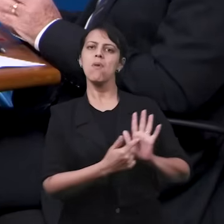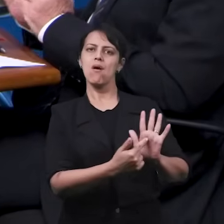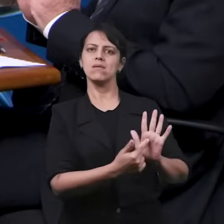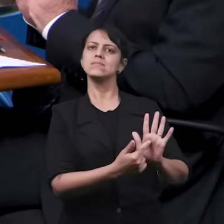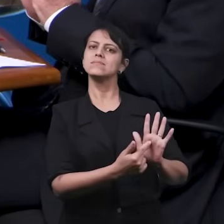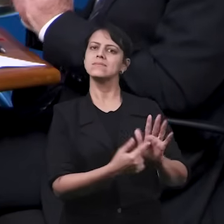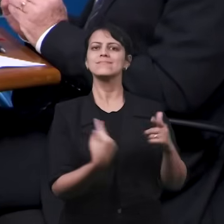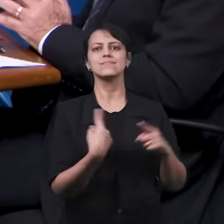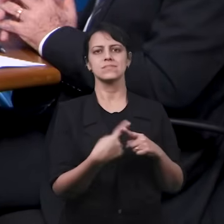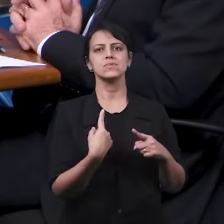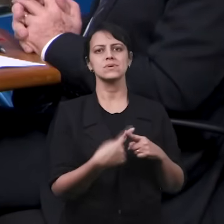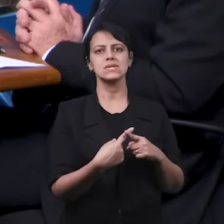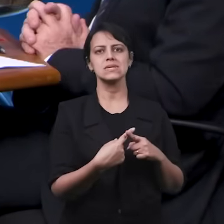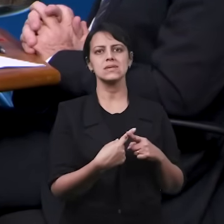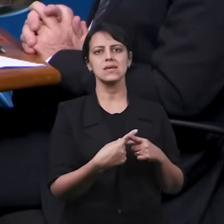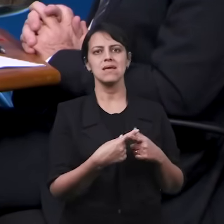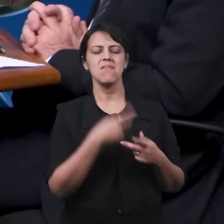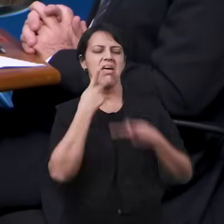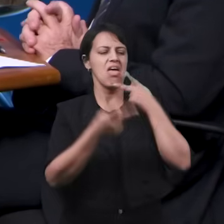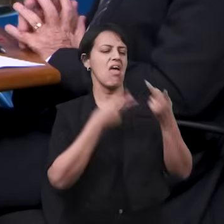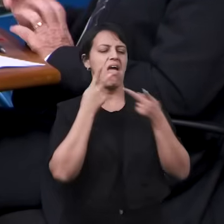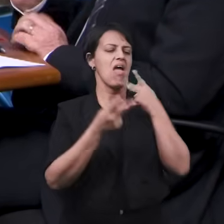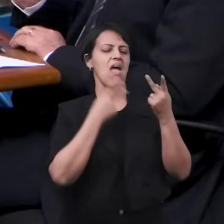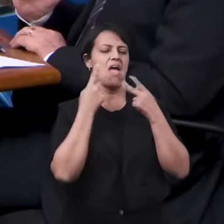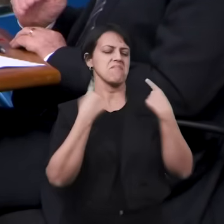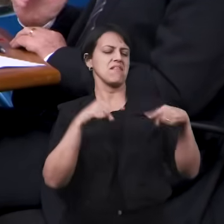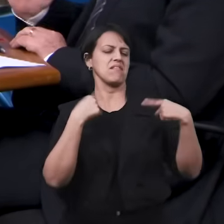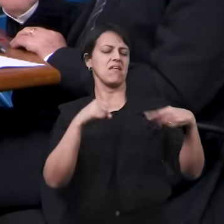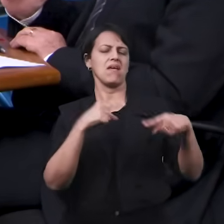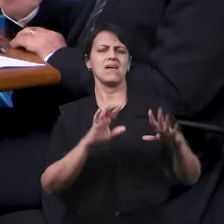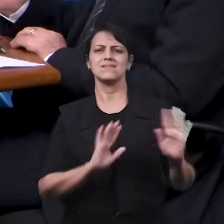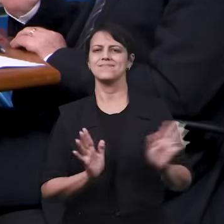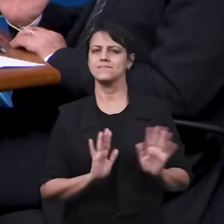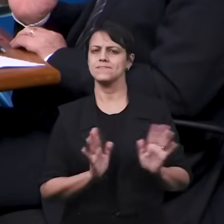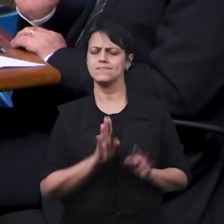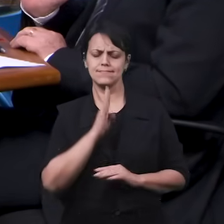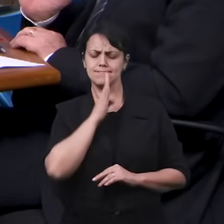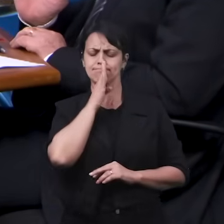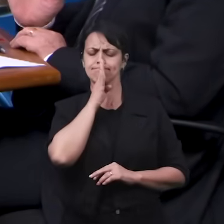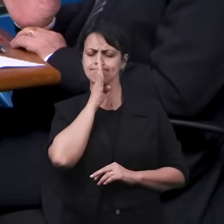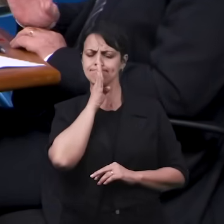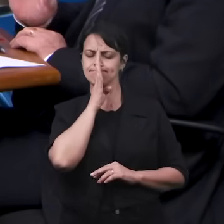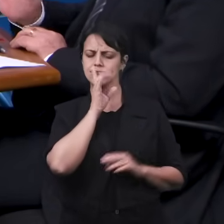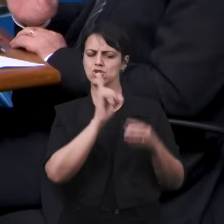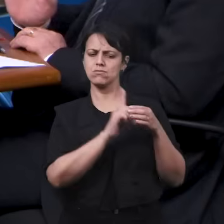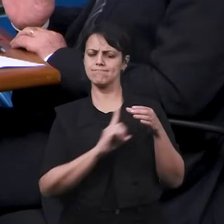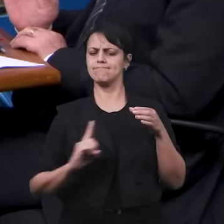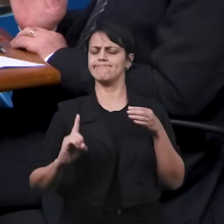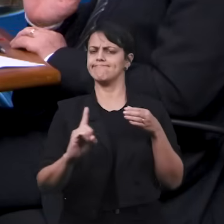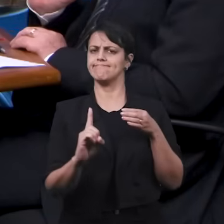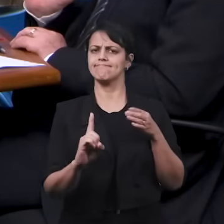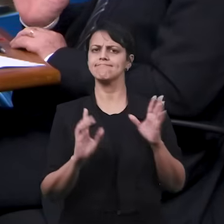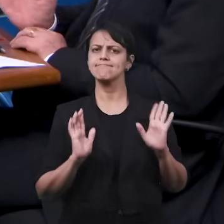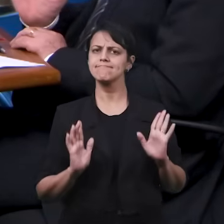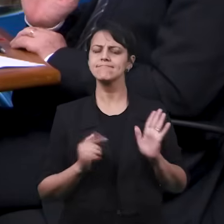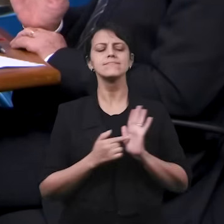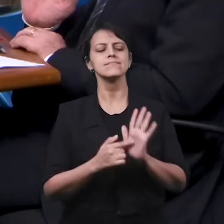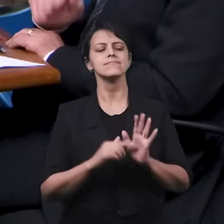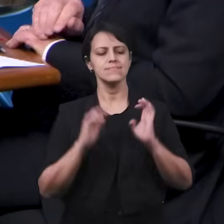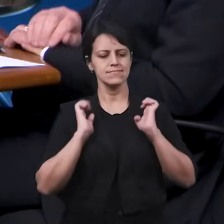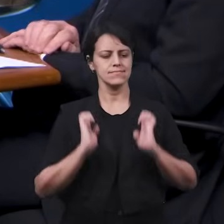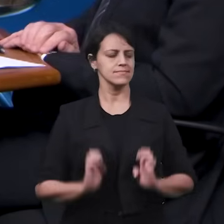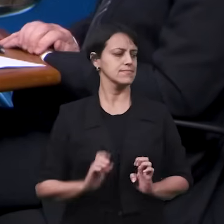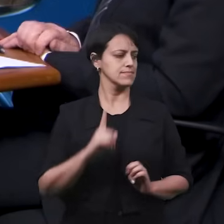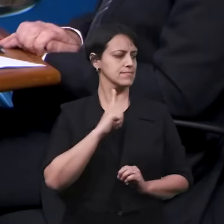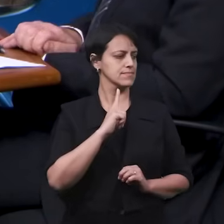precede, mas naquele momento ele se tornou sábio porque ele não fez comentário nenhum e ele então não prejudicou nada.